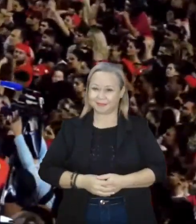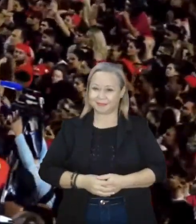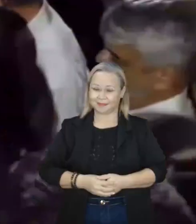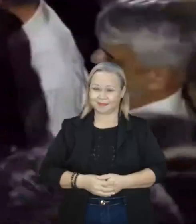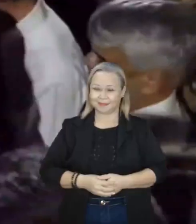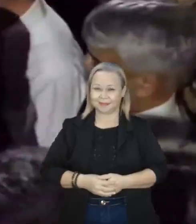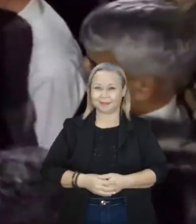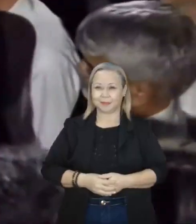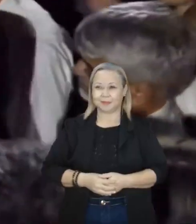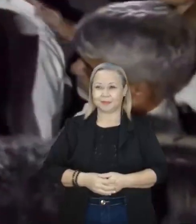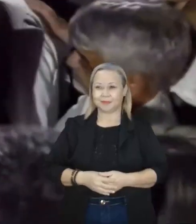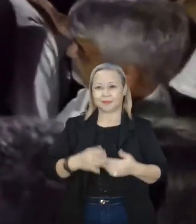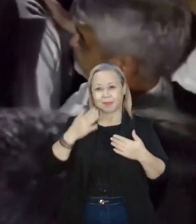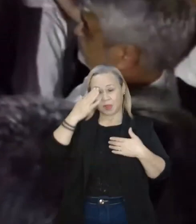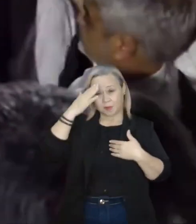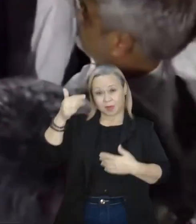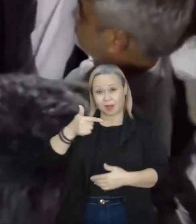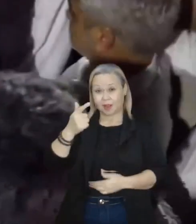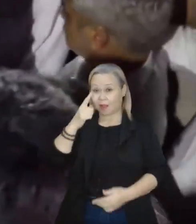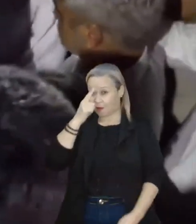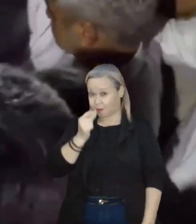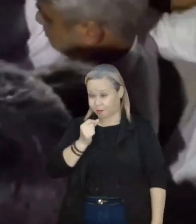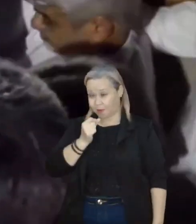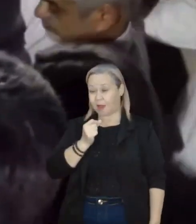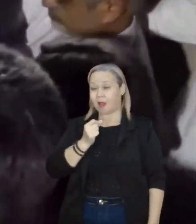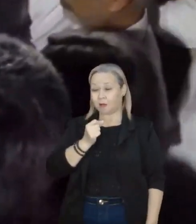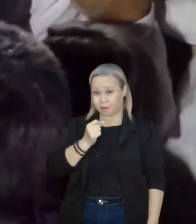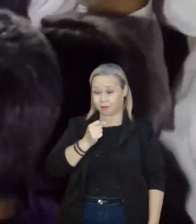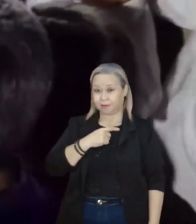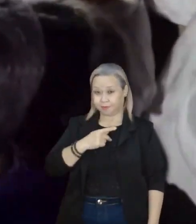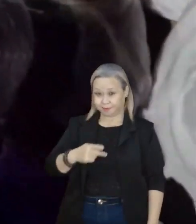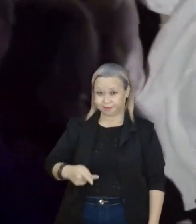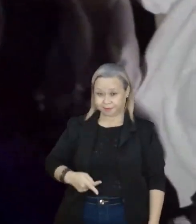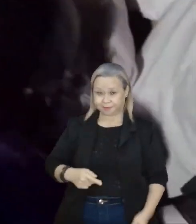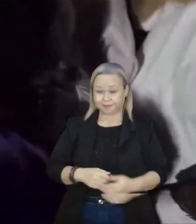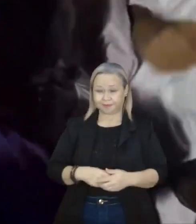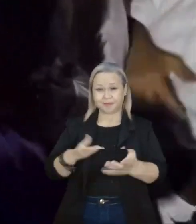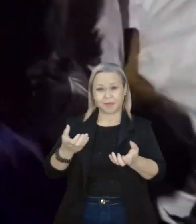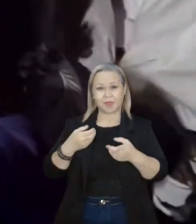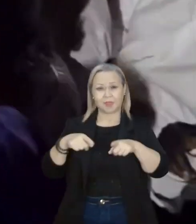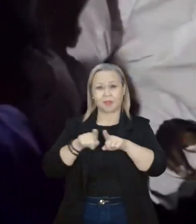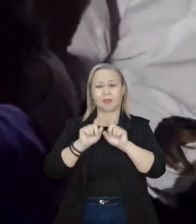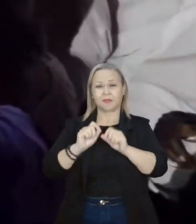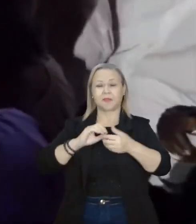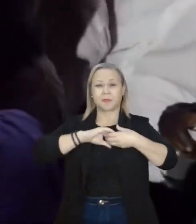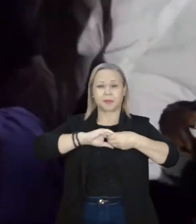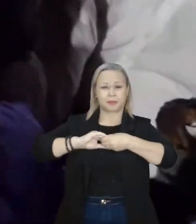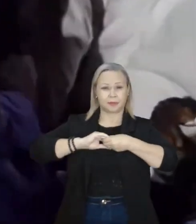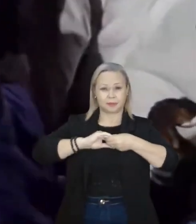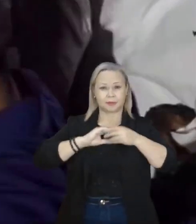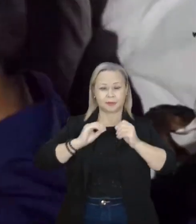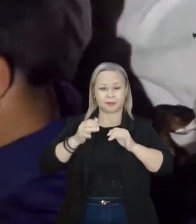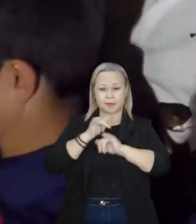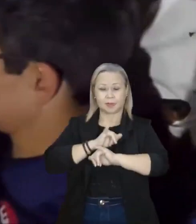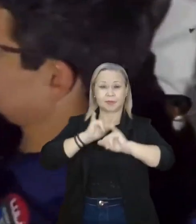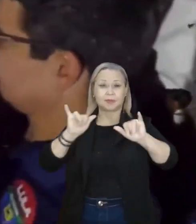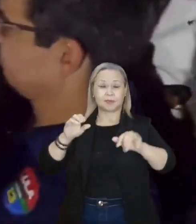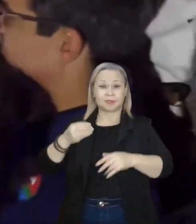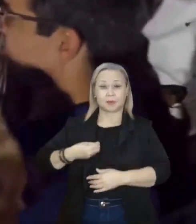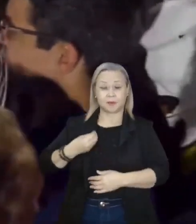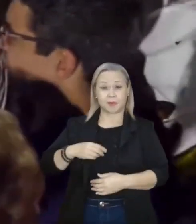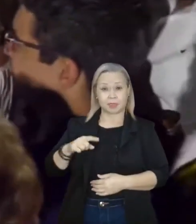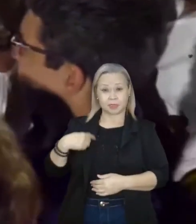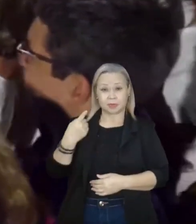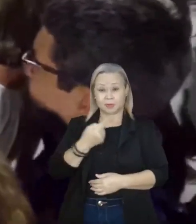Obrigada, vice-presidente Geraldo Alckmin. E eu queria também aqui saudar e dizer que está presente